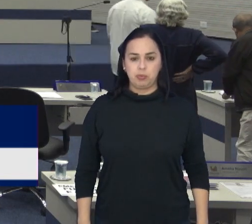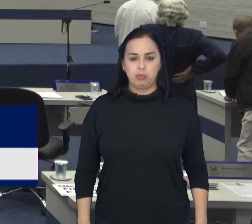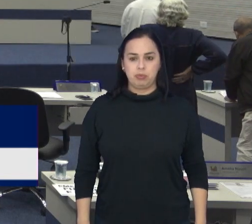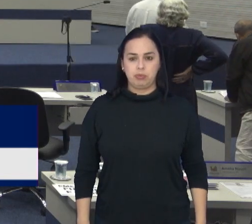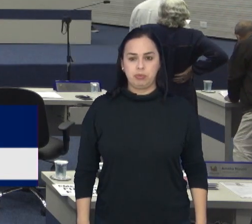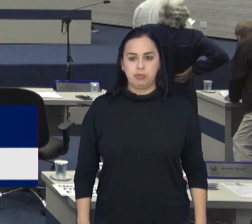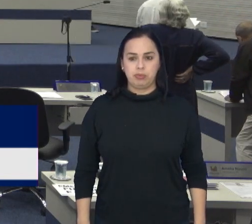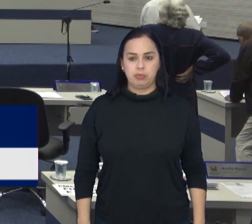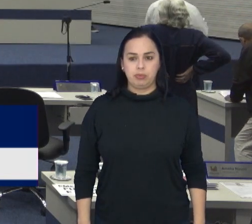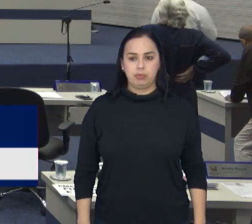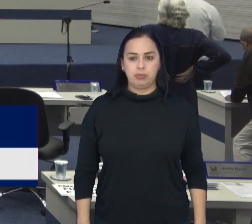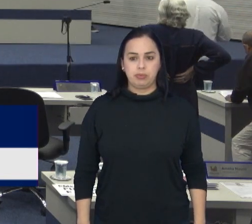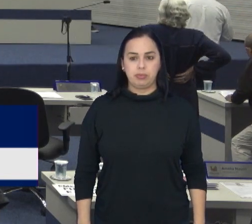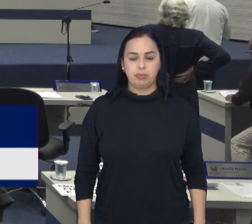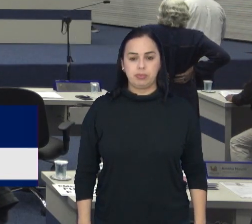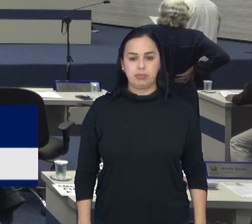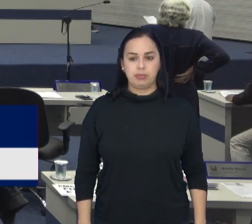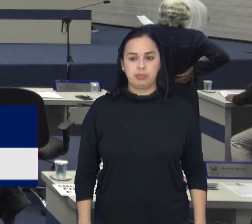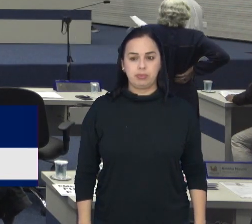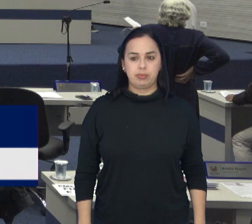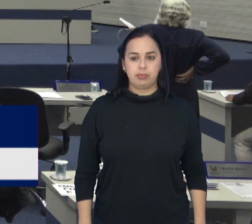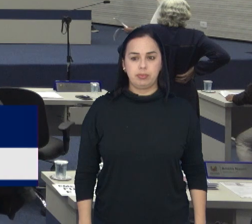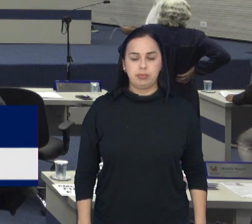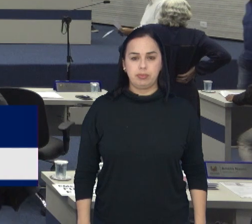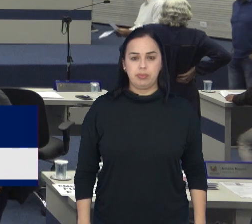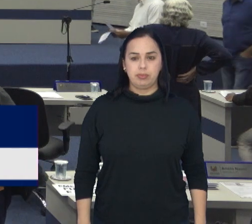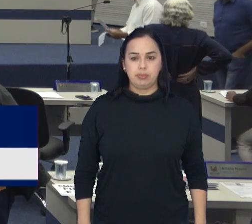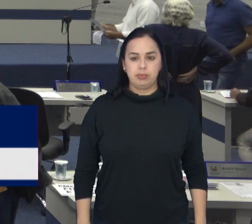Está muito forte, viu? Está tomando alguma coisa.